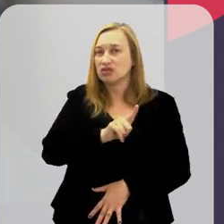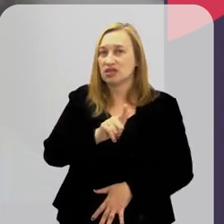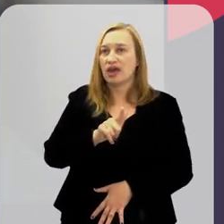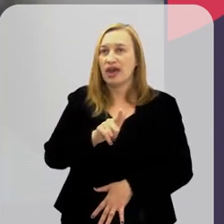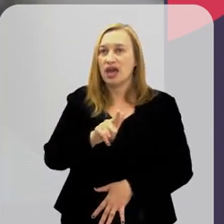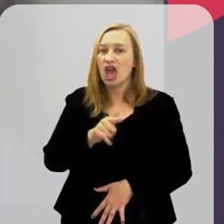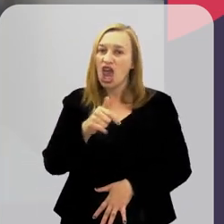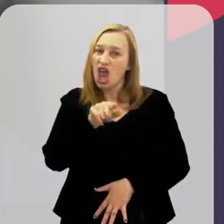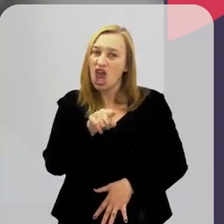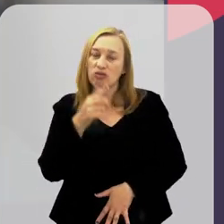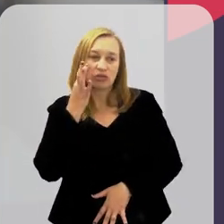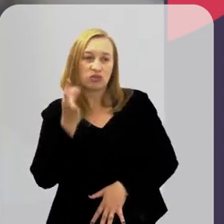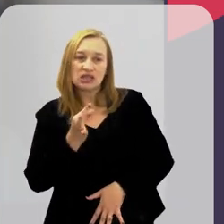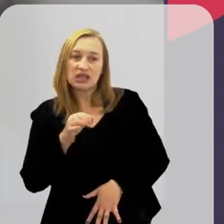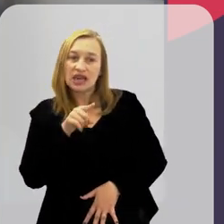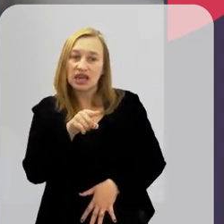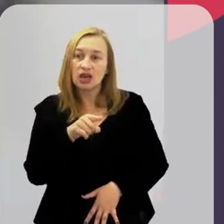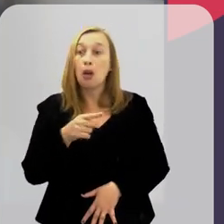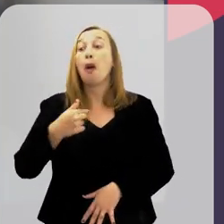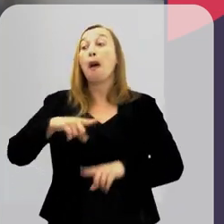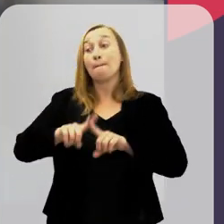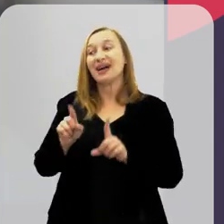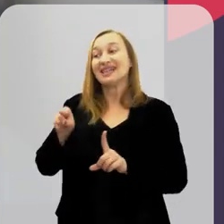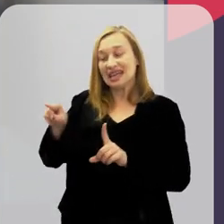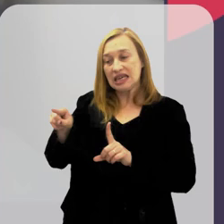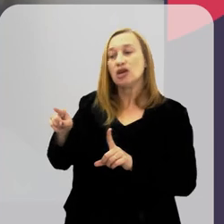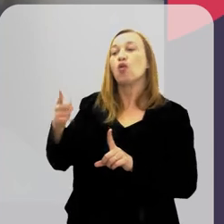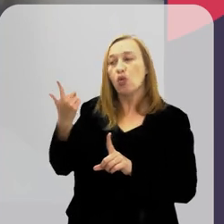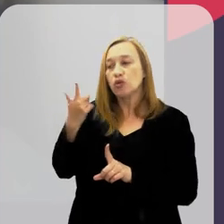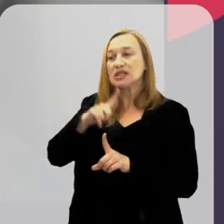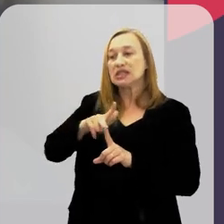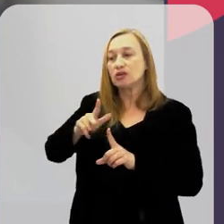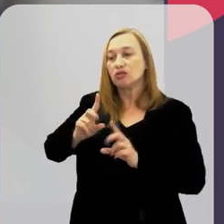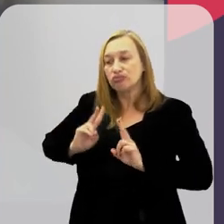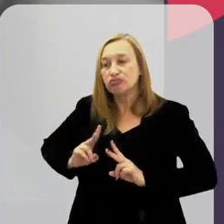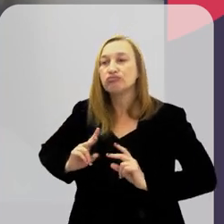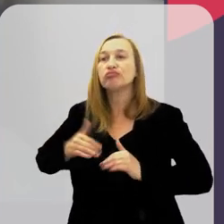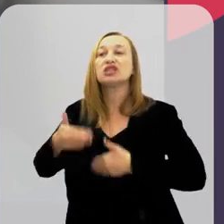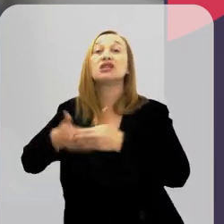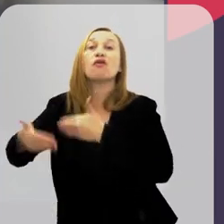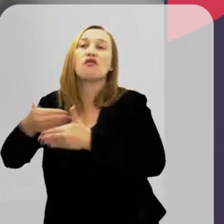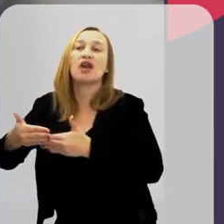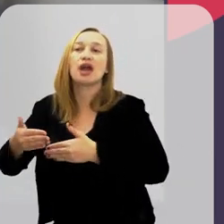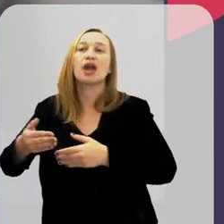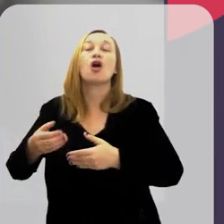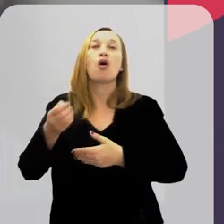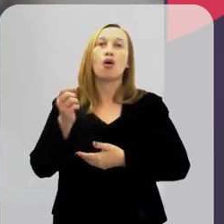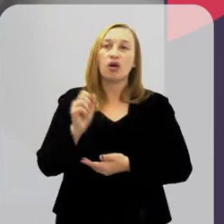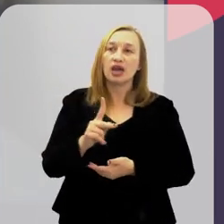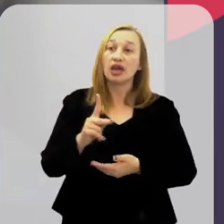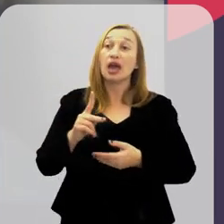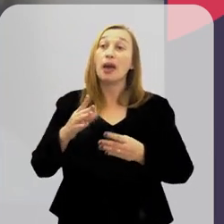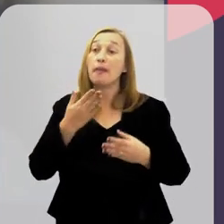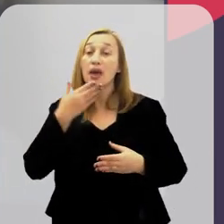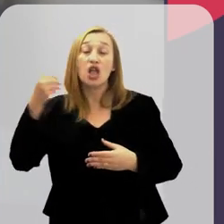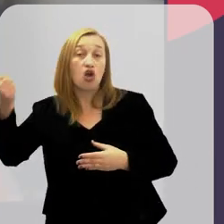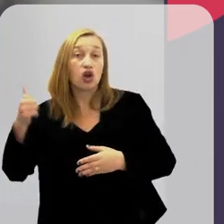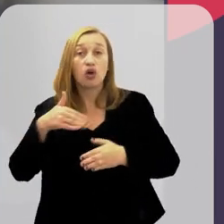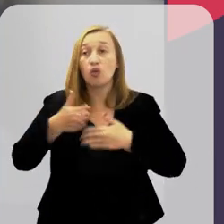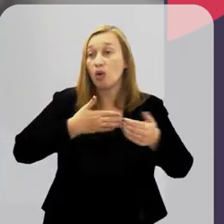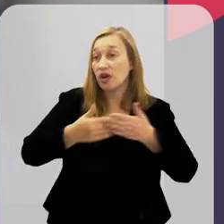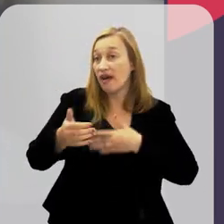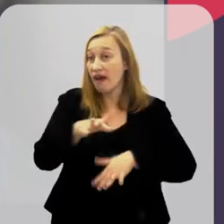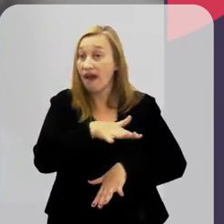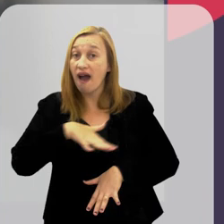consegue se desvencilhar um pouquinho. Ah, eu não sei aquele pedacinho ali, mas eu consigo seguir adiante. Claro que é muito melhor em qualquer área você entender